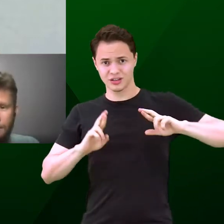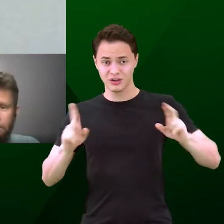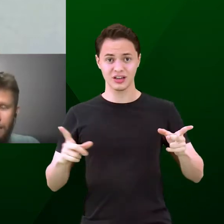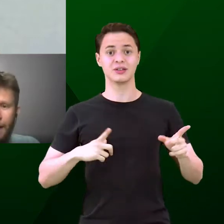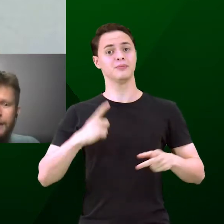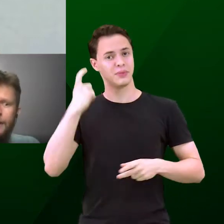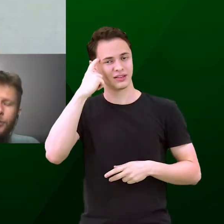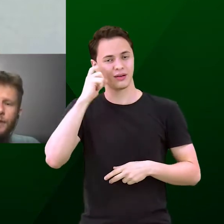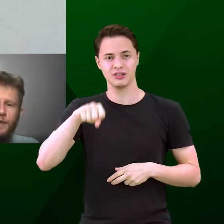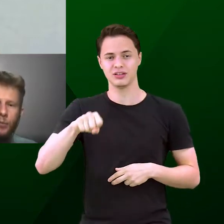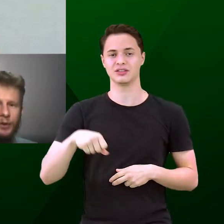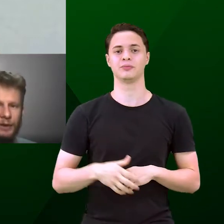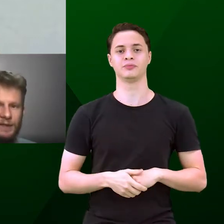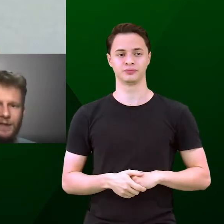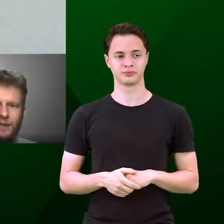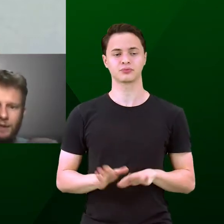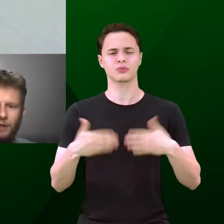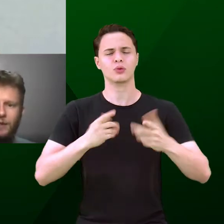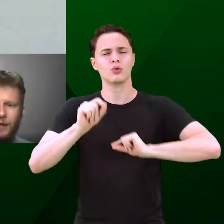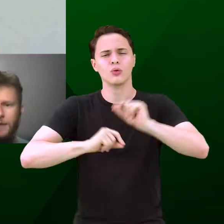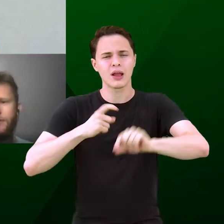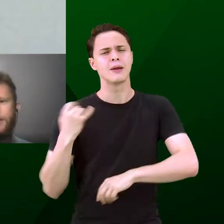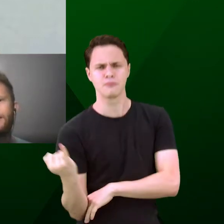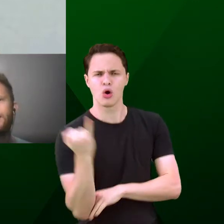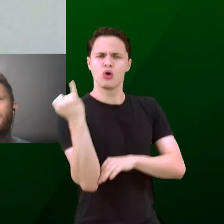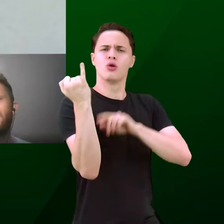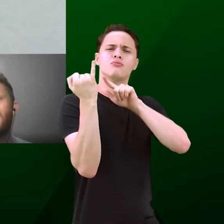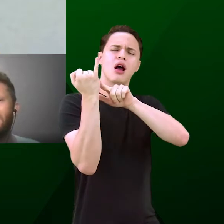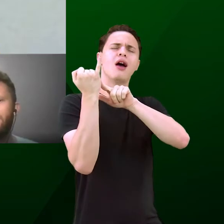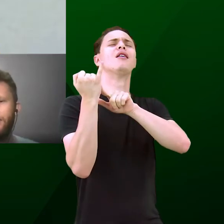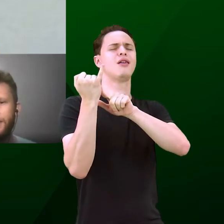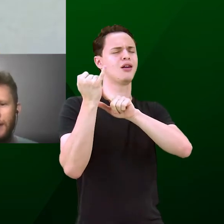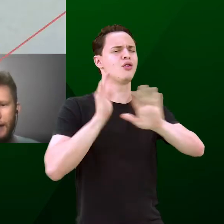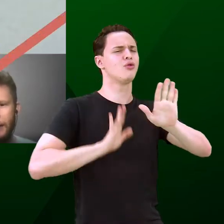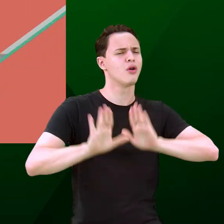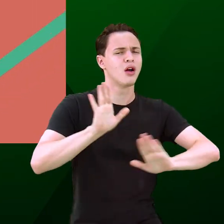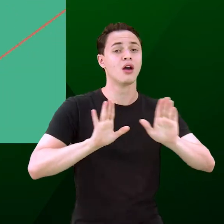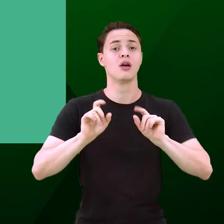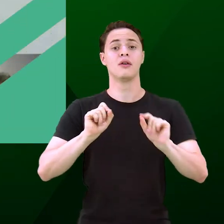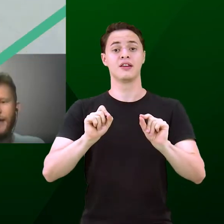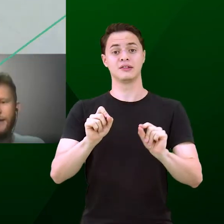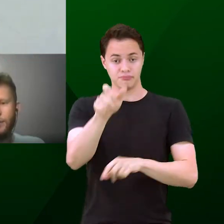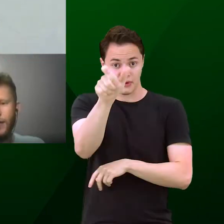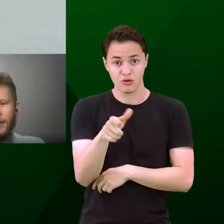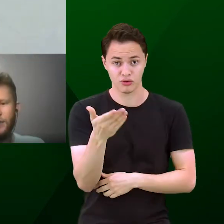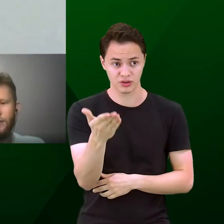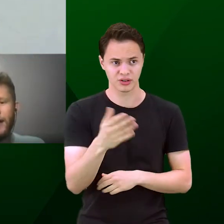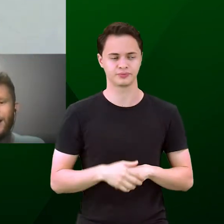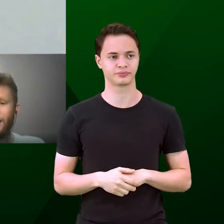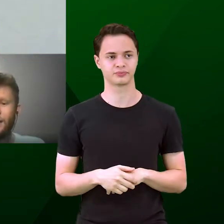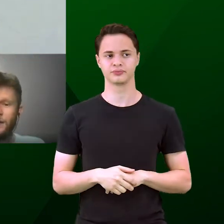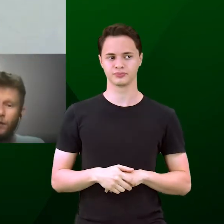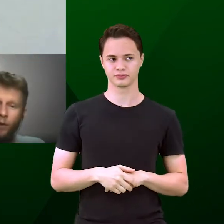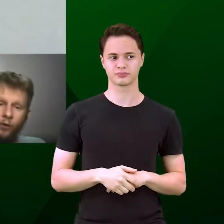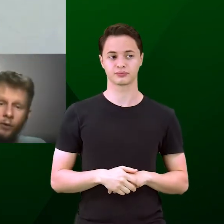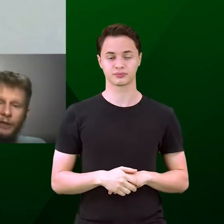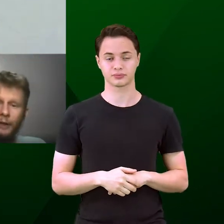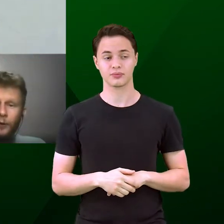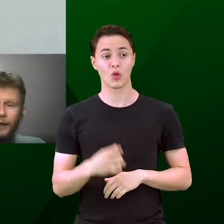de calçar o tênisinho ali e sair para a rua, tá? Aonde você vai correr, como que você vai fazer, que